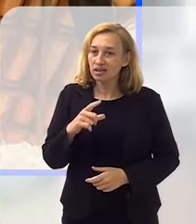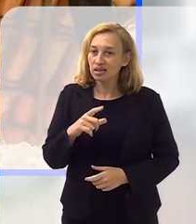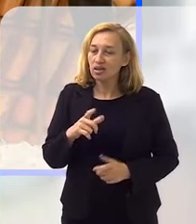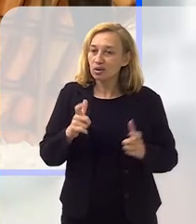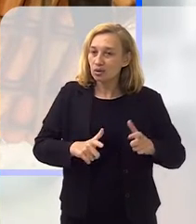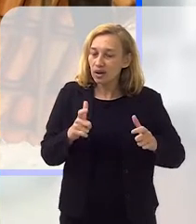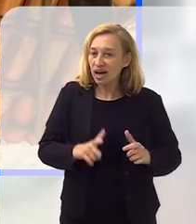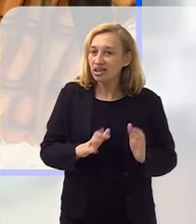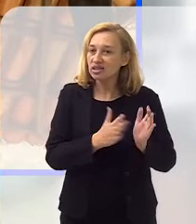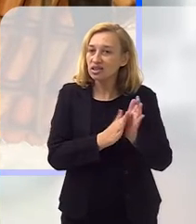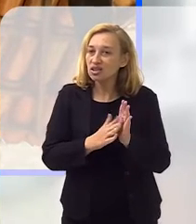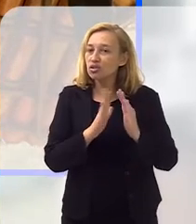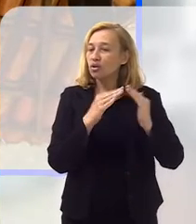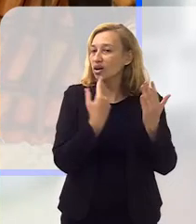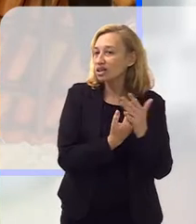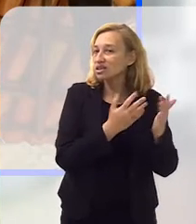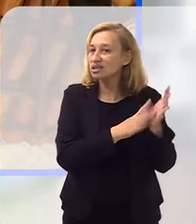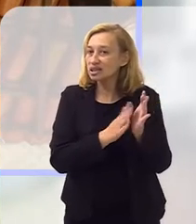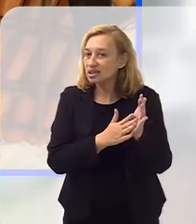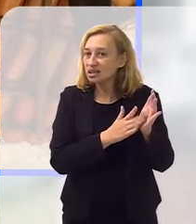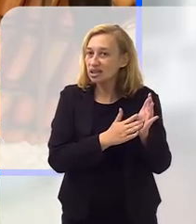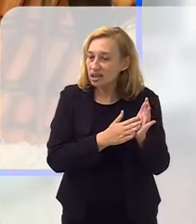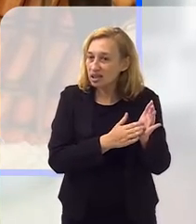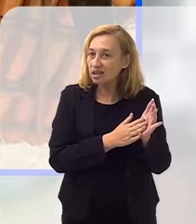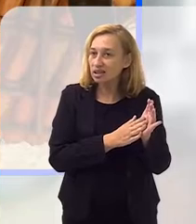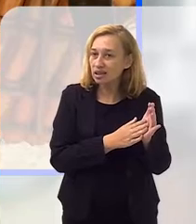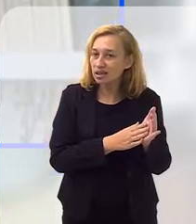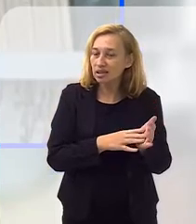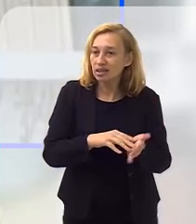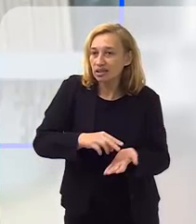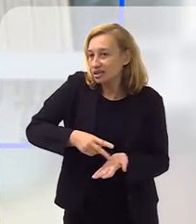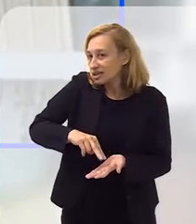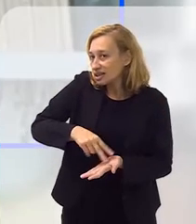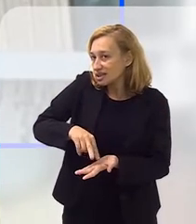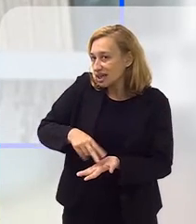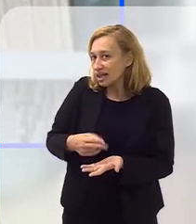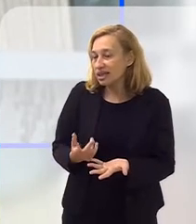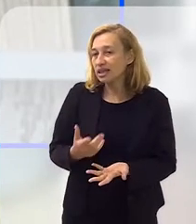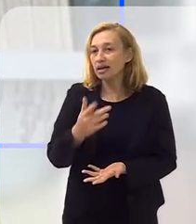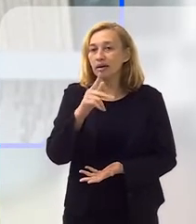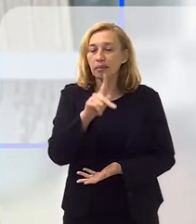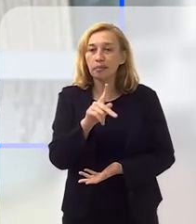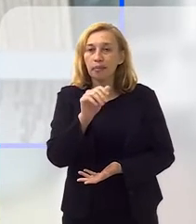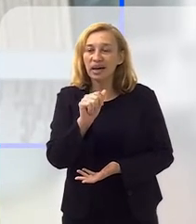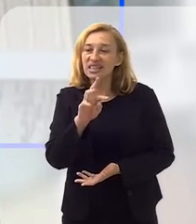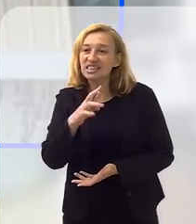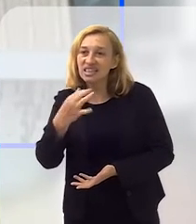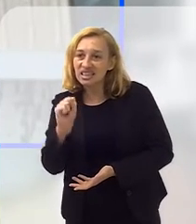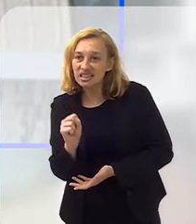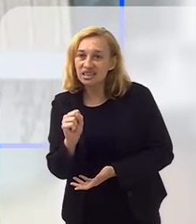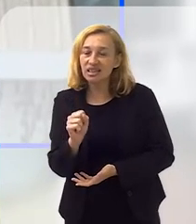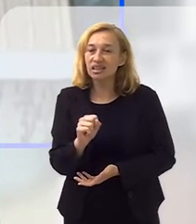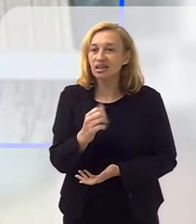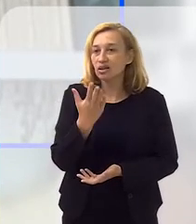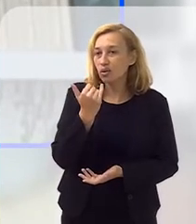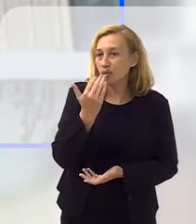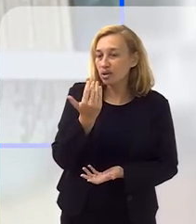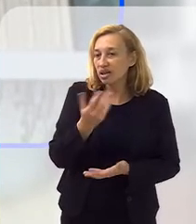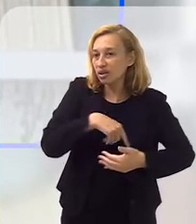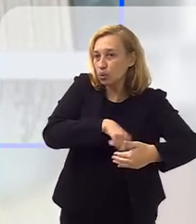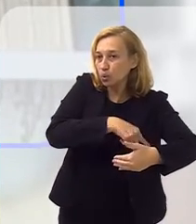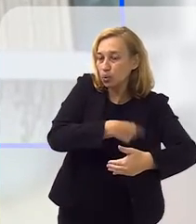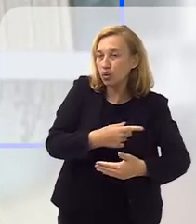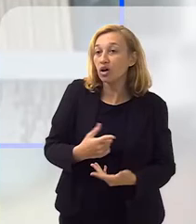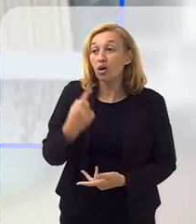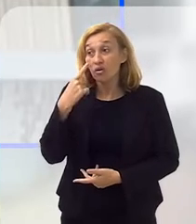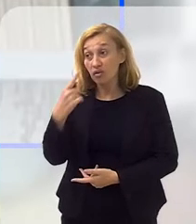ocupava espaços dentro de uma escola de samba, de aderecista, de passista, de cozinheira, as pastoras.